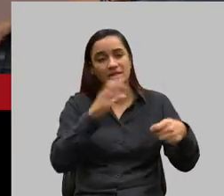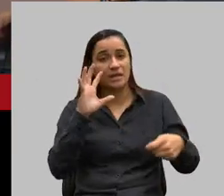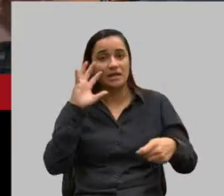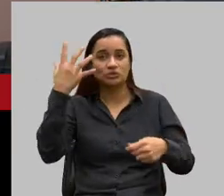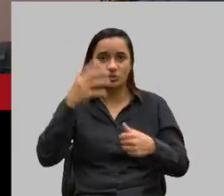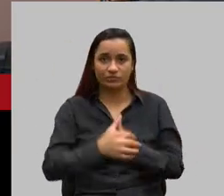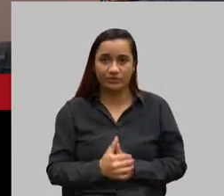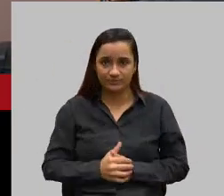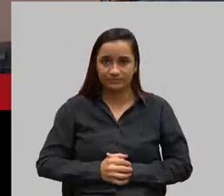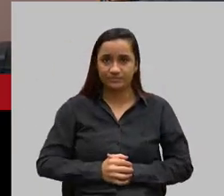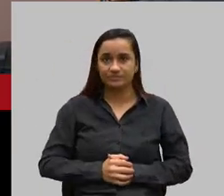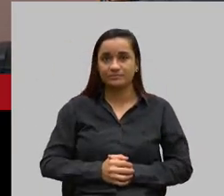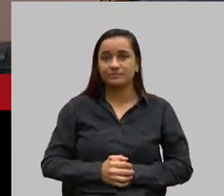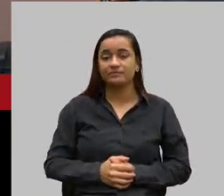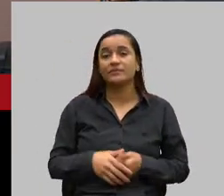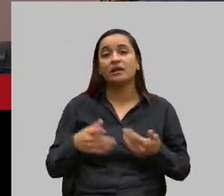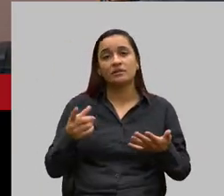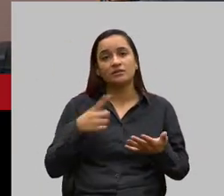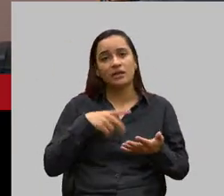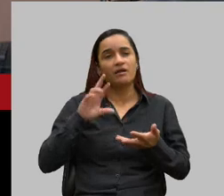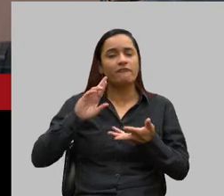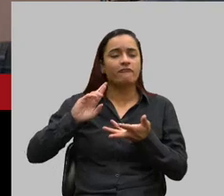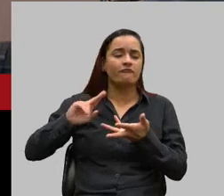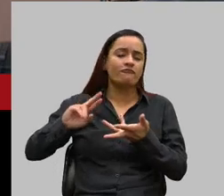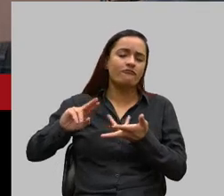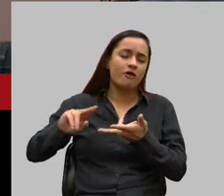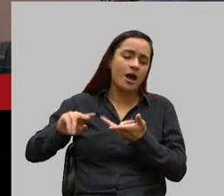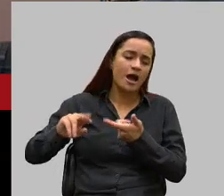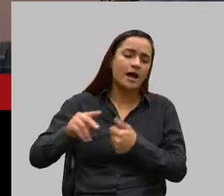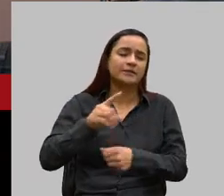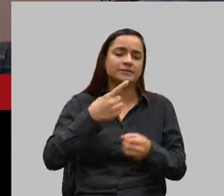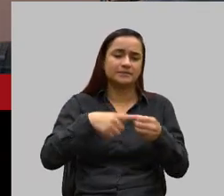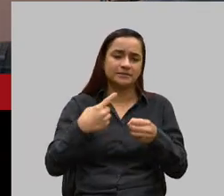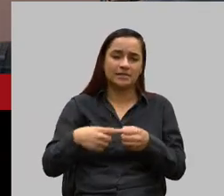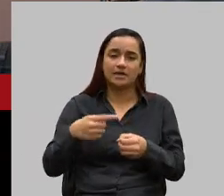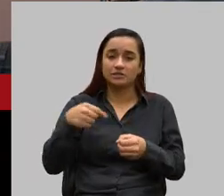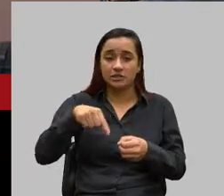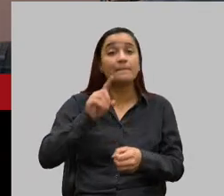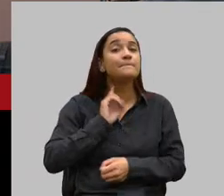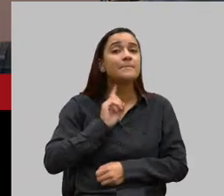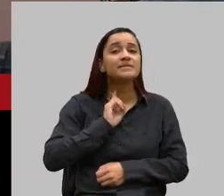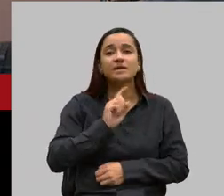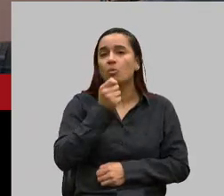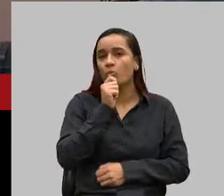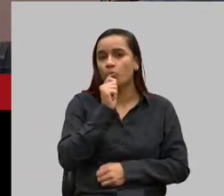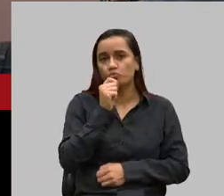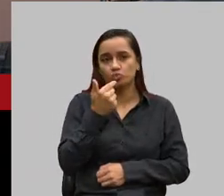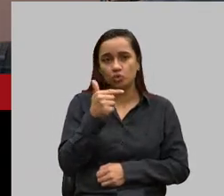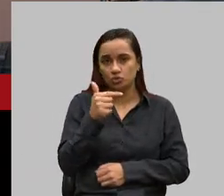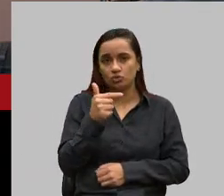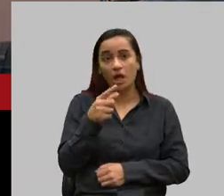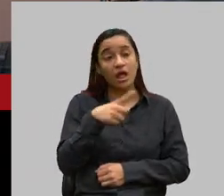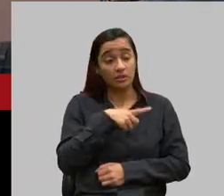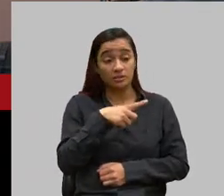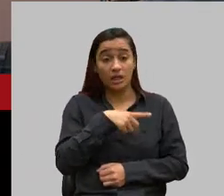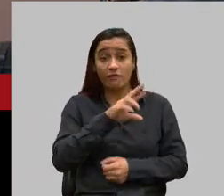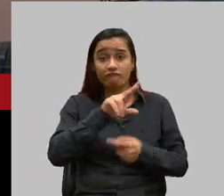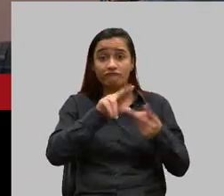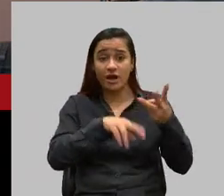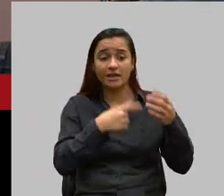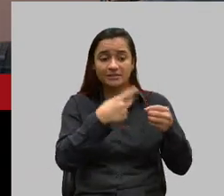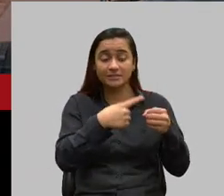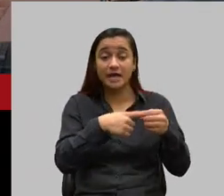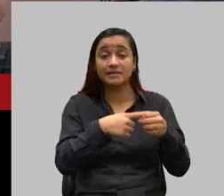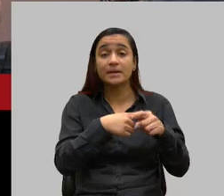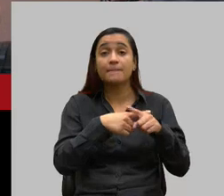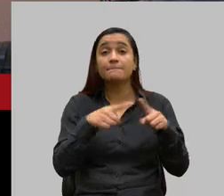reurb várias cidades em Minas não tem ainda eh temos várias cidades que ninguém na cidade